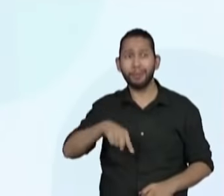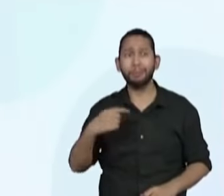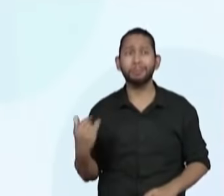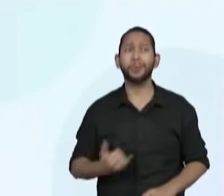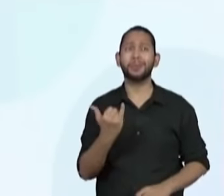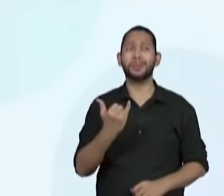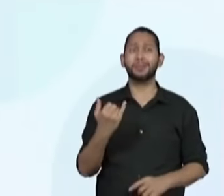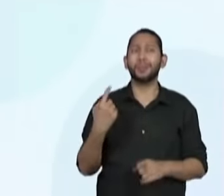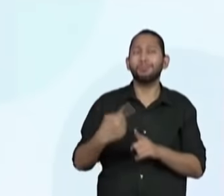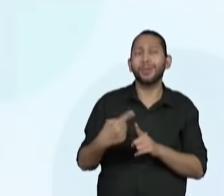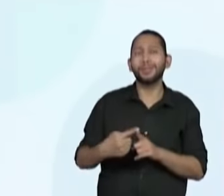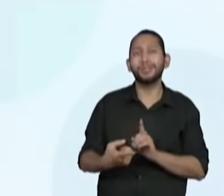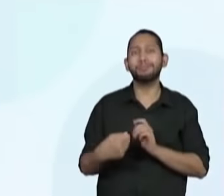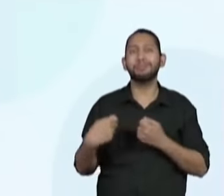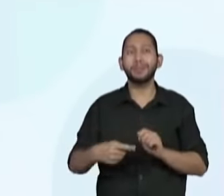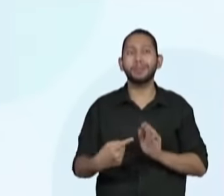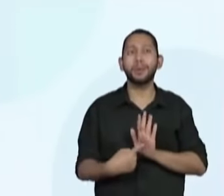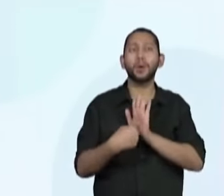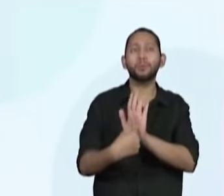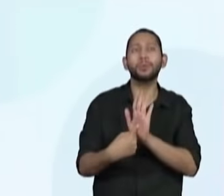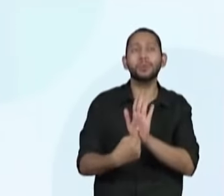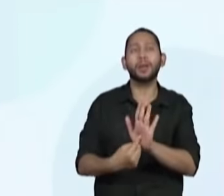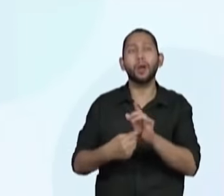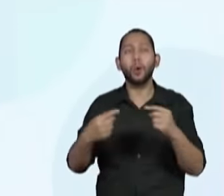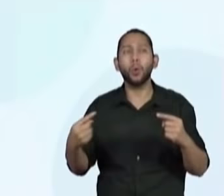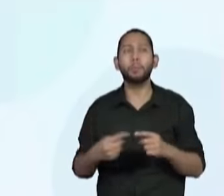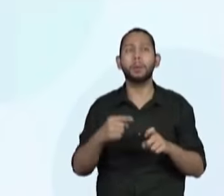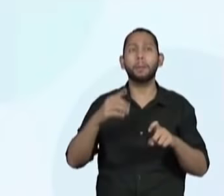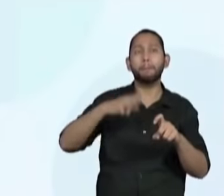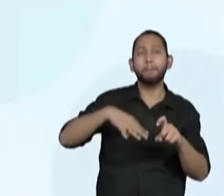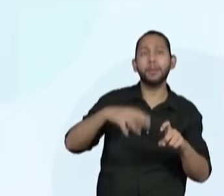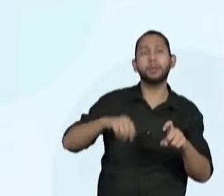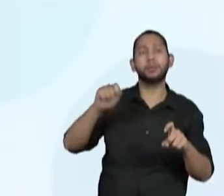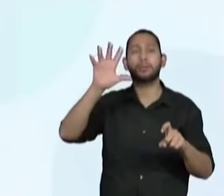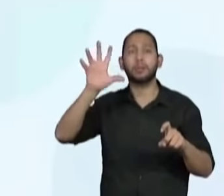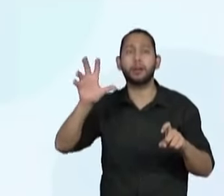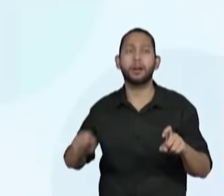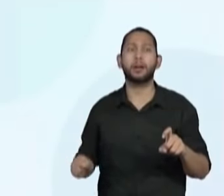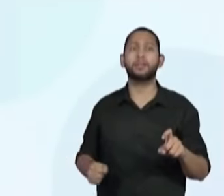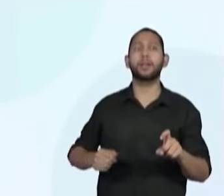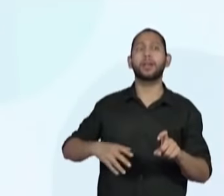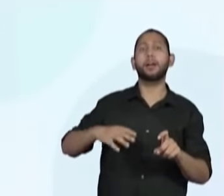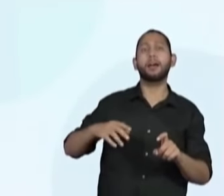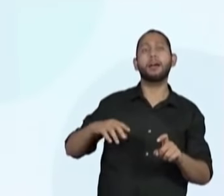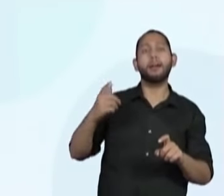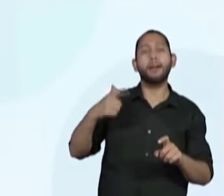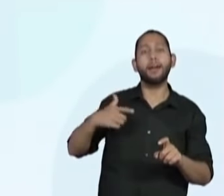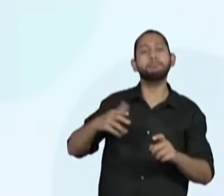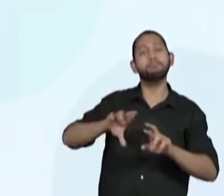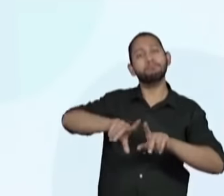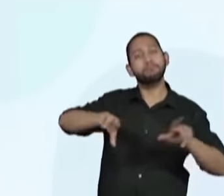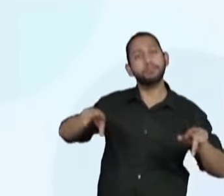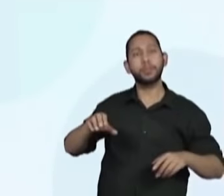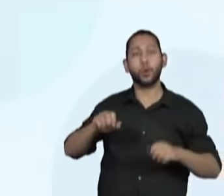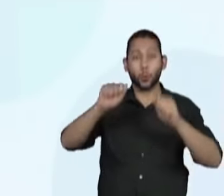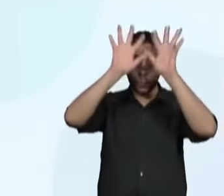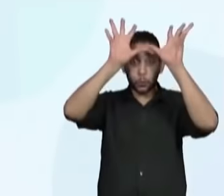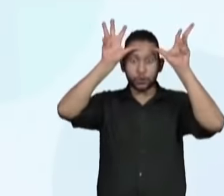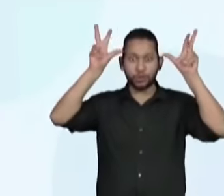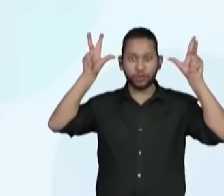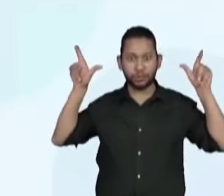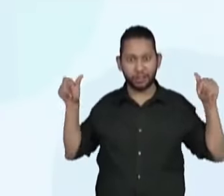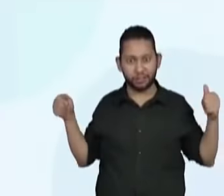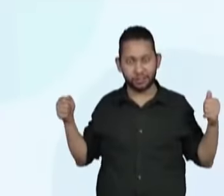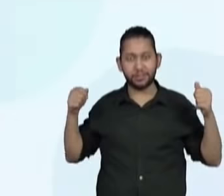que seja relacionada aos mitos africanos, aos mitos, às lendas dos orixás. Então, ele traz